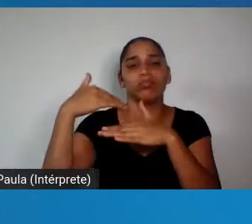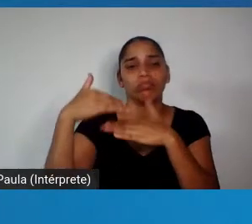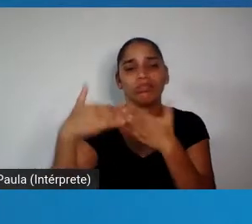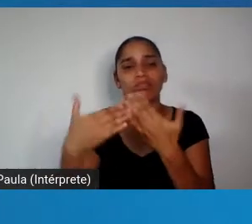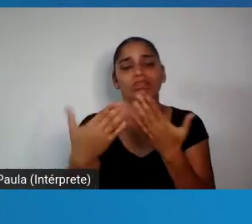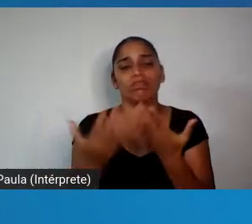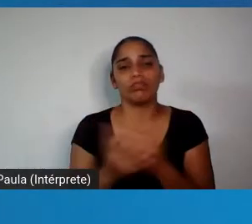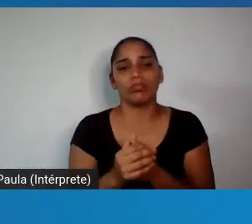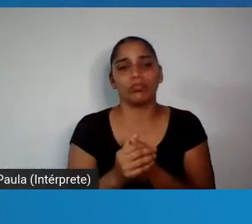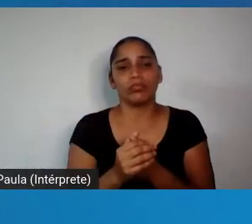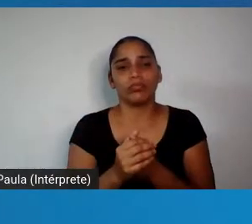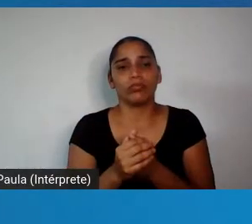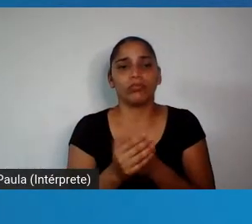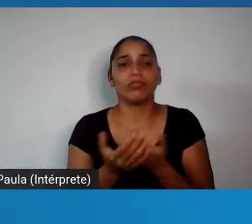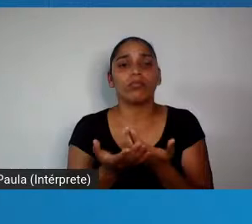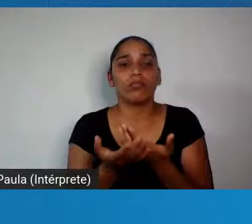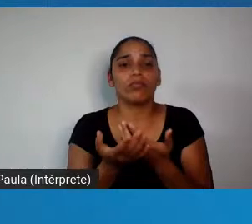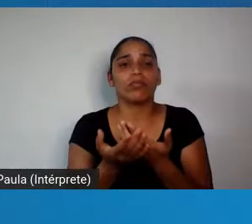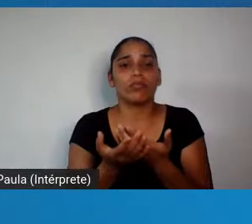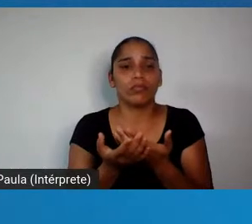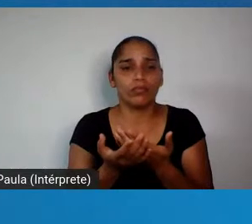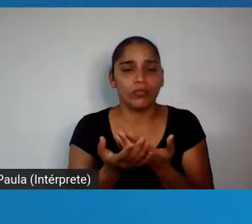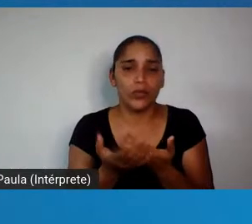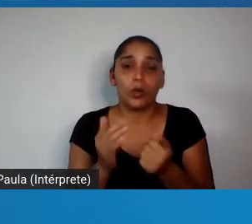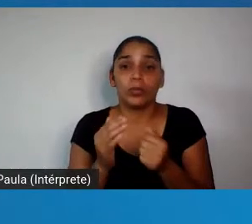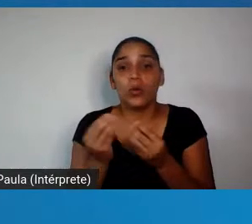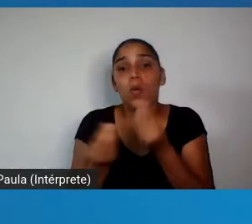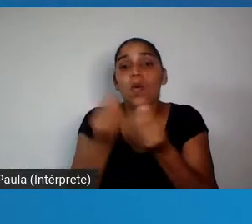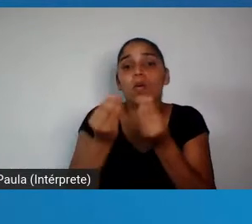de... Enfim, como é que vai ser isso para o futuro?